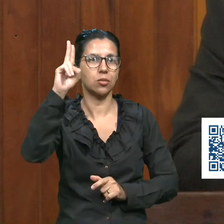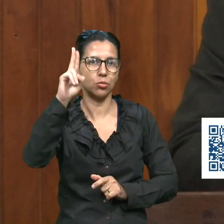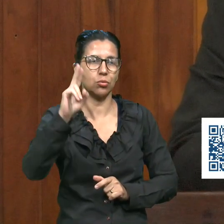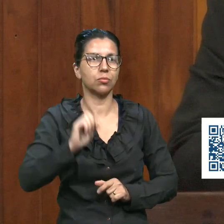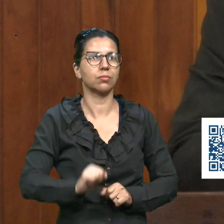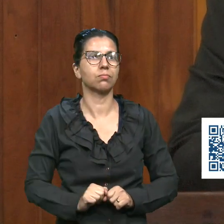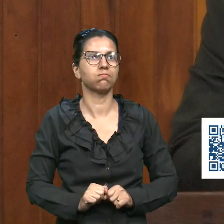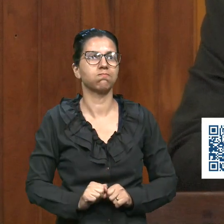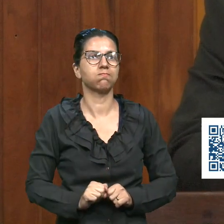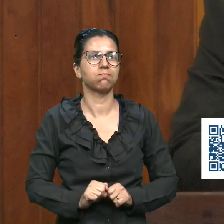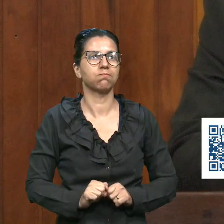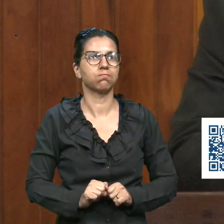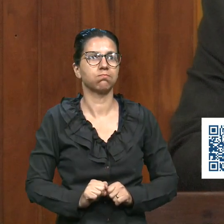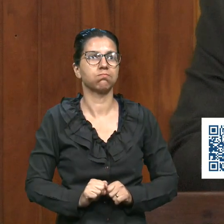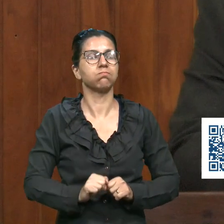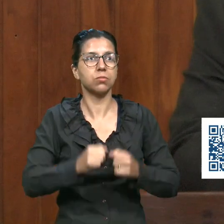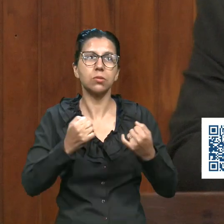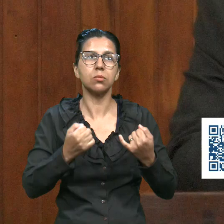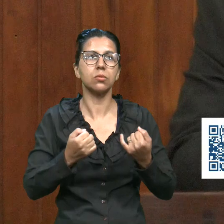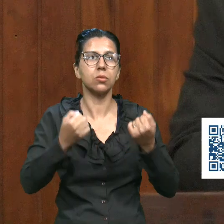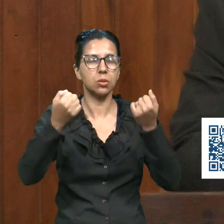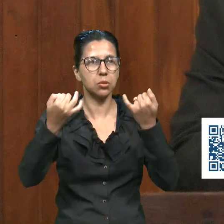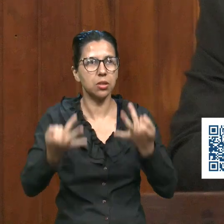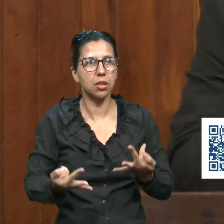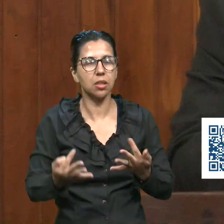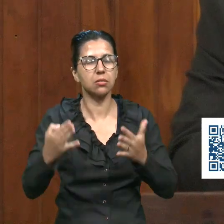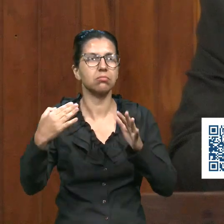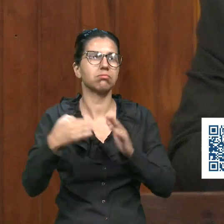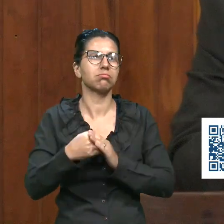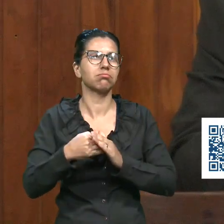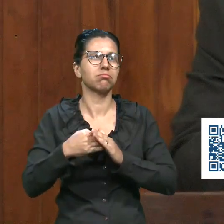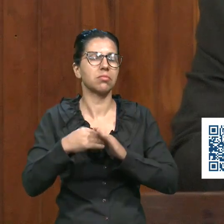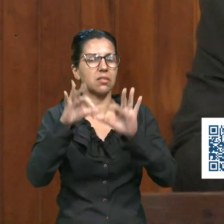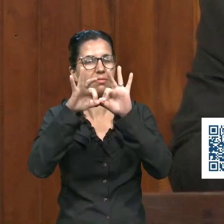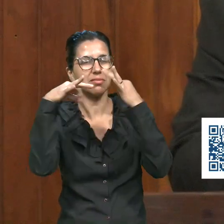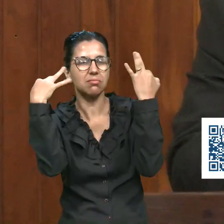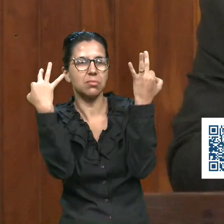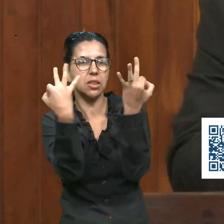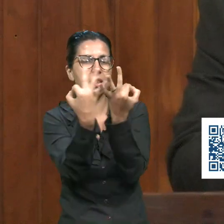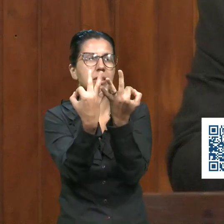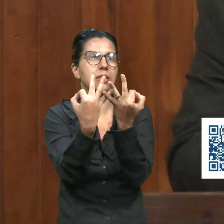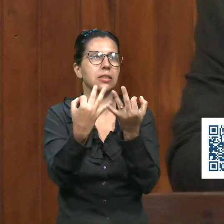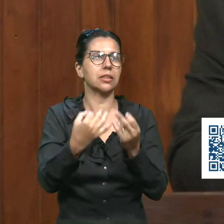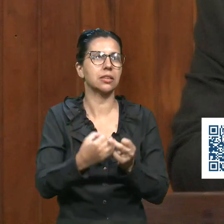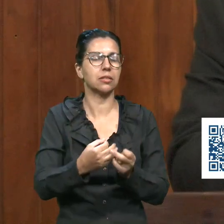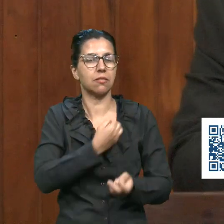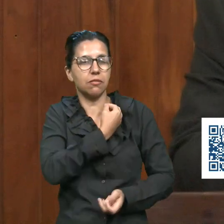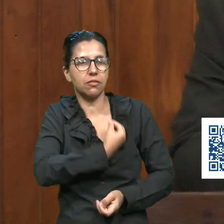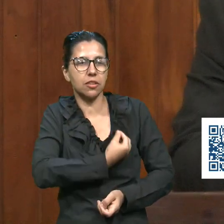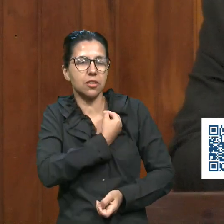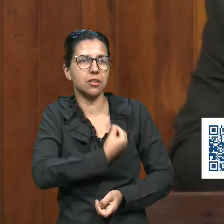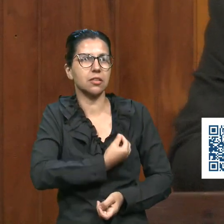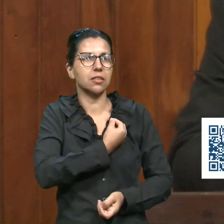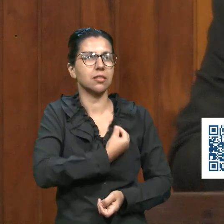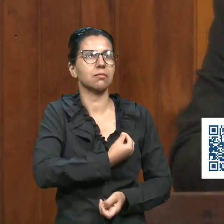E nós estamos ali falando de lares, de famílias, de vidas,